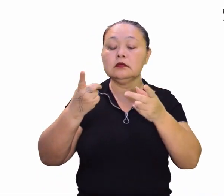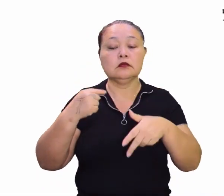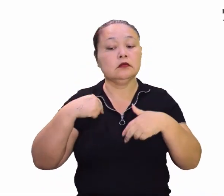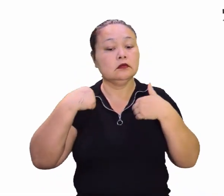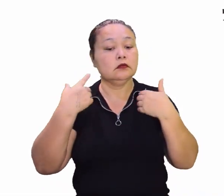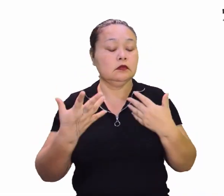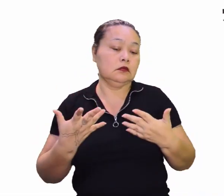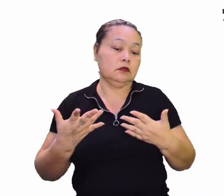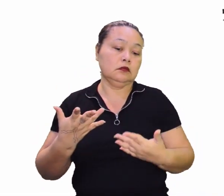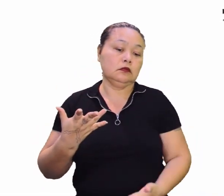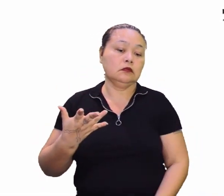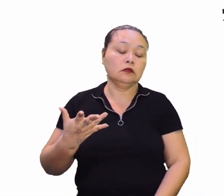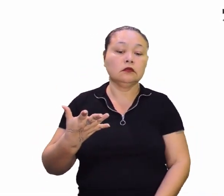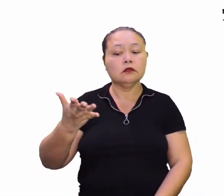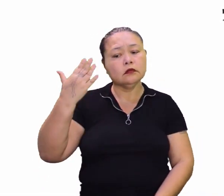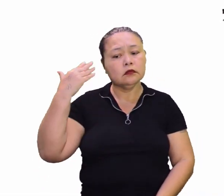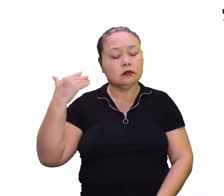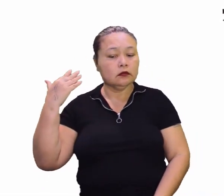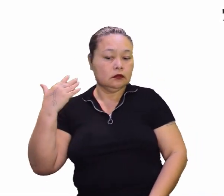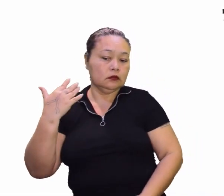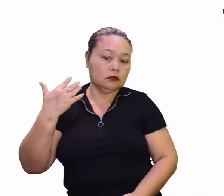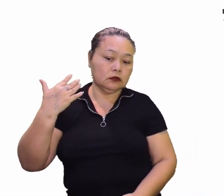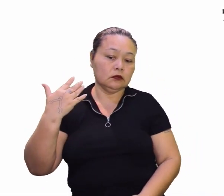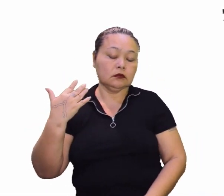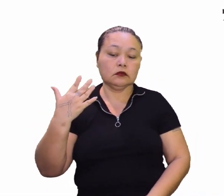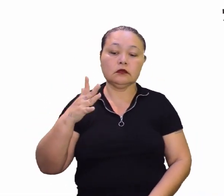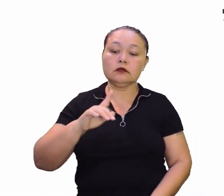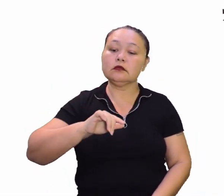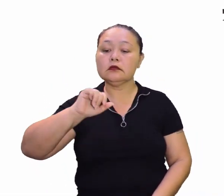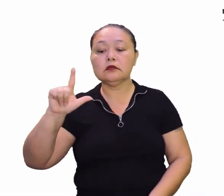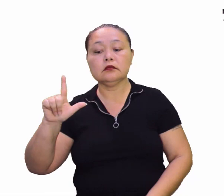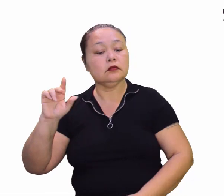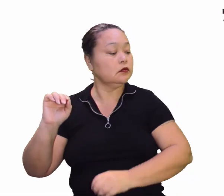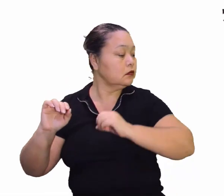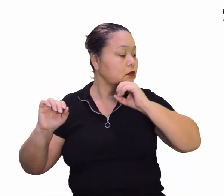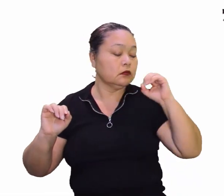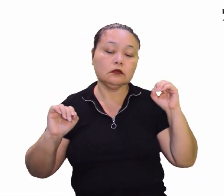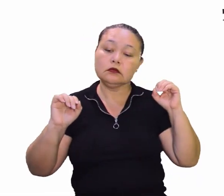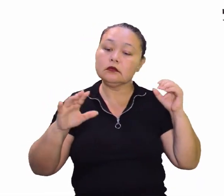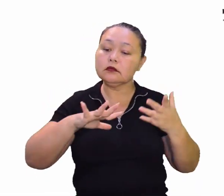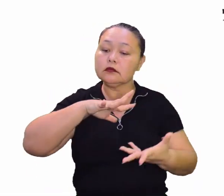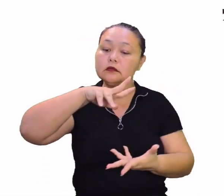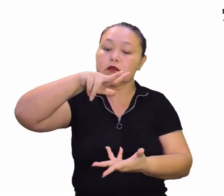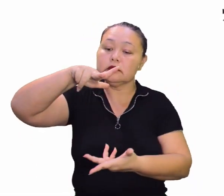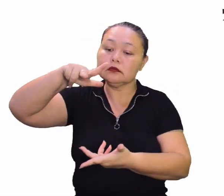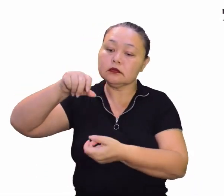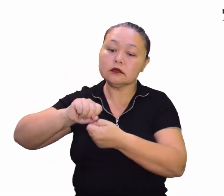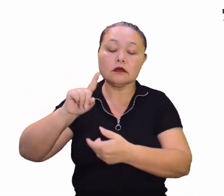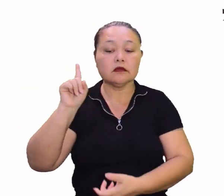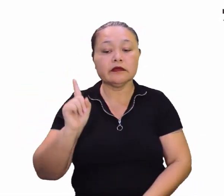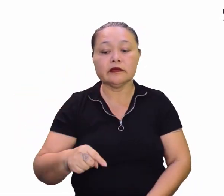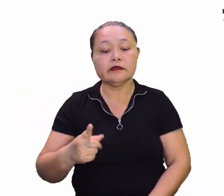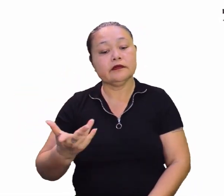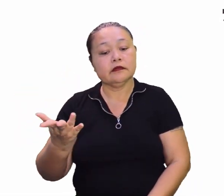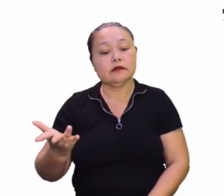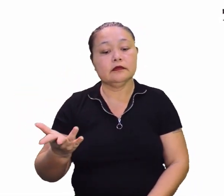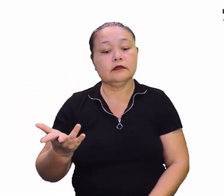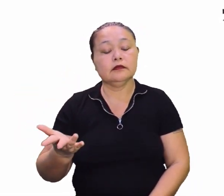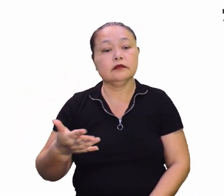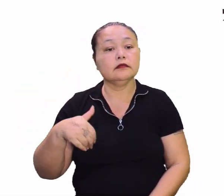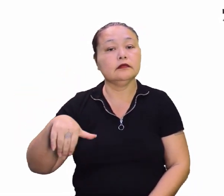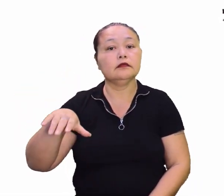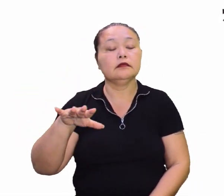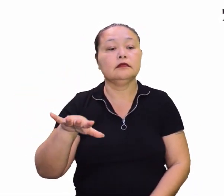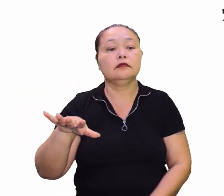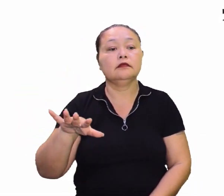exporta tanto para leste como para oeste do mundo. Não é isso, Rogério? Então,